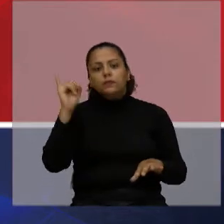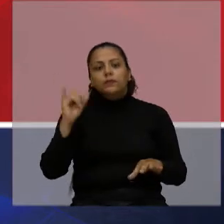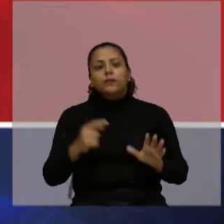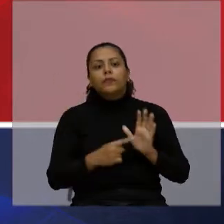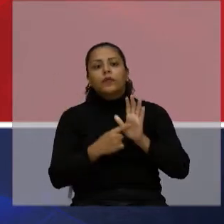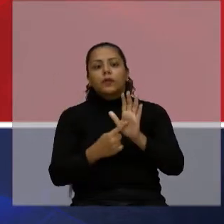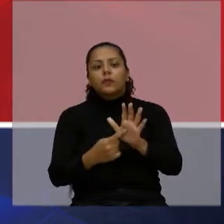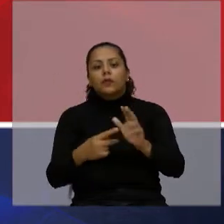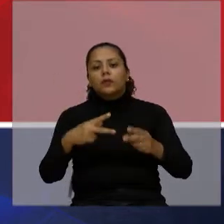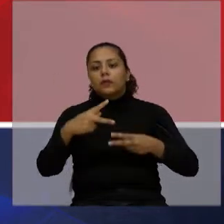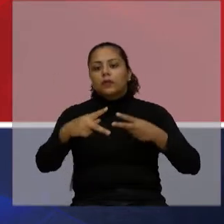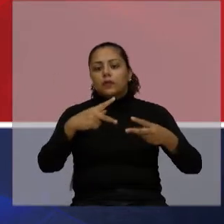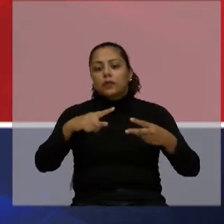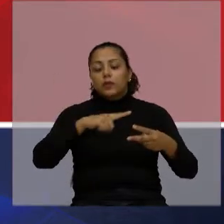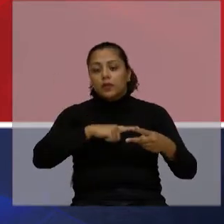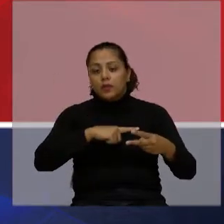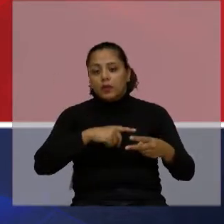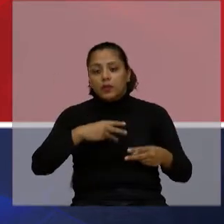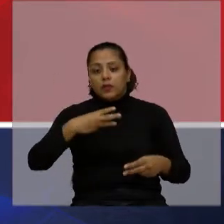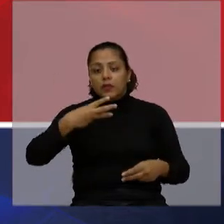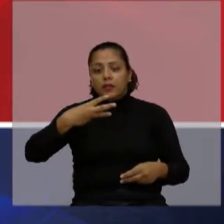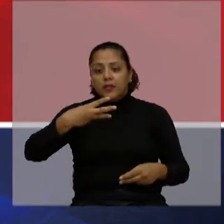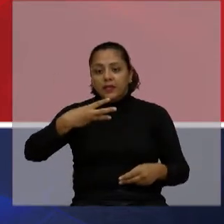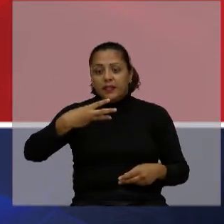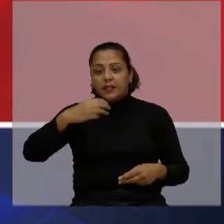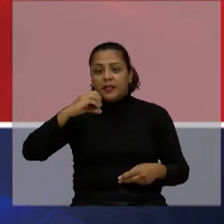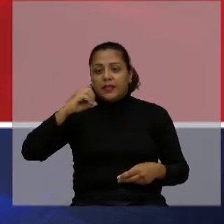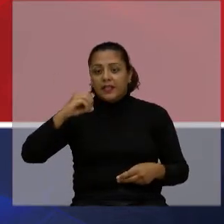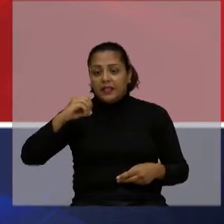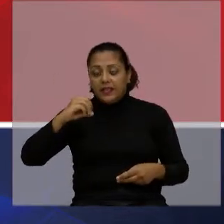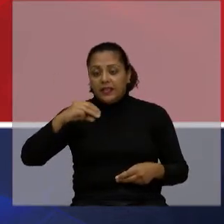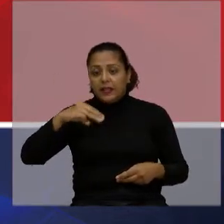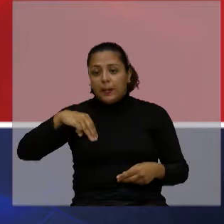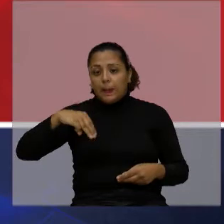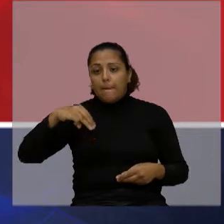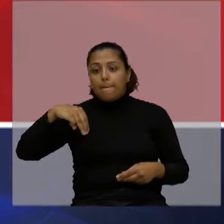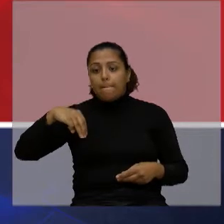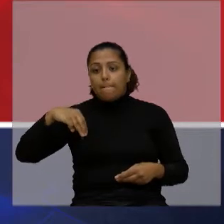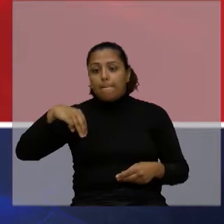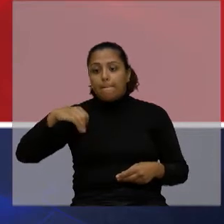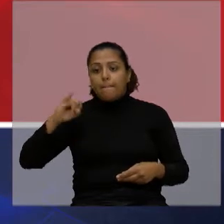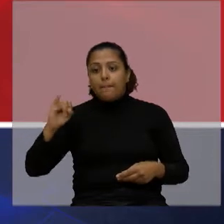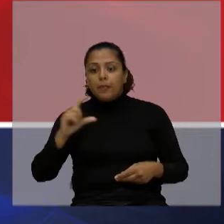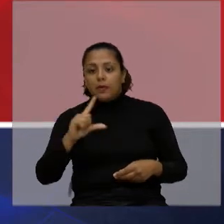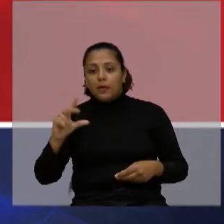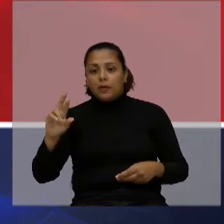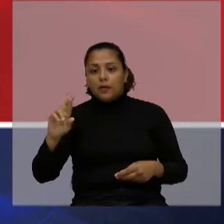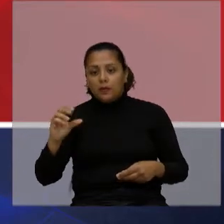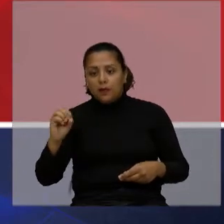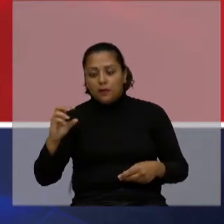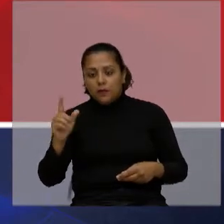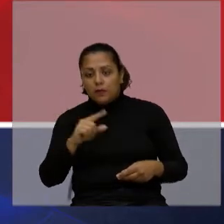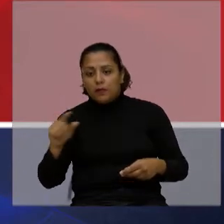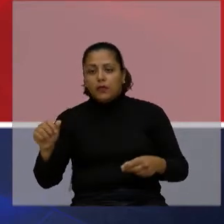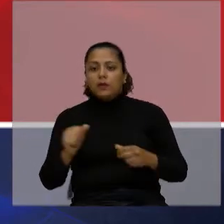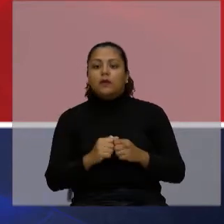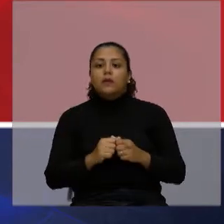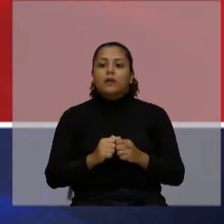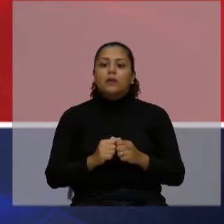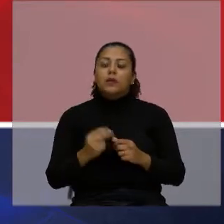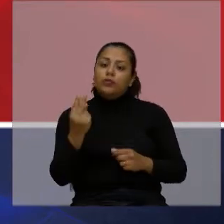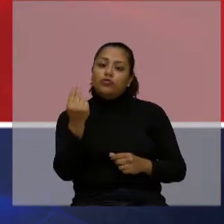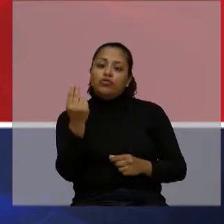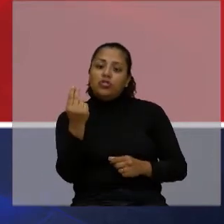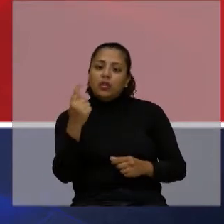tem 30 milhões em caixa para compra de vacina. E enquanto o governo federal não definir se nós vamos poder comprar ou